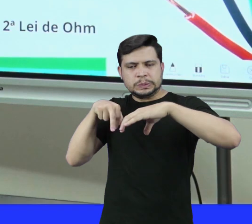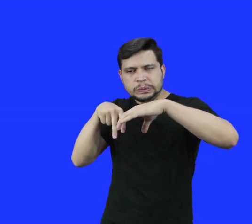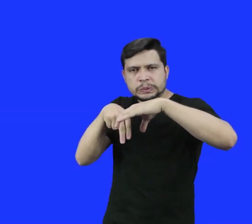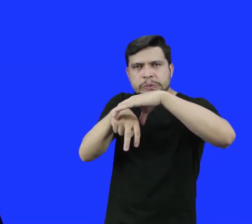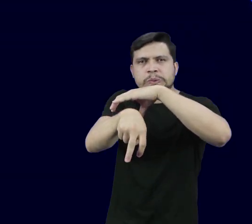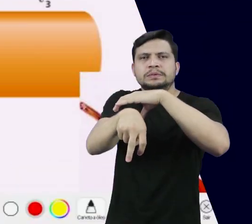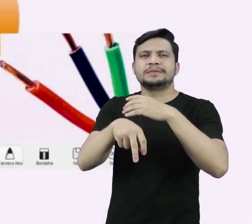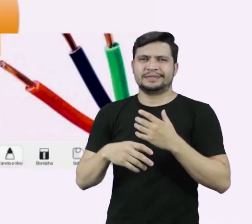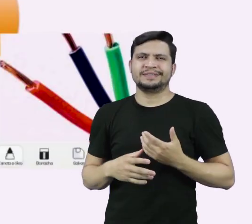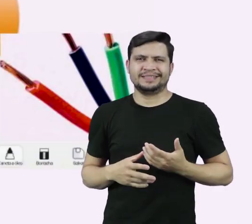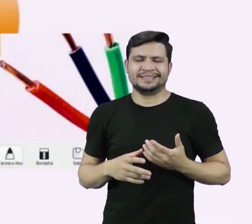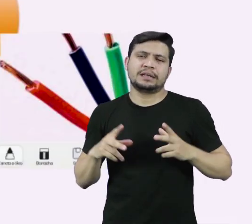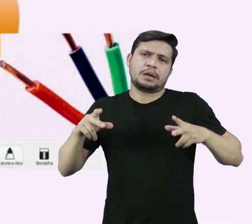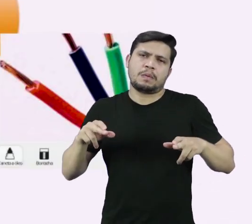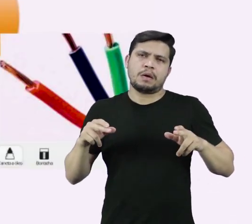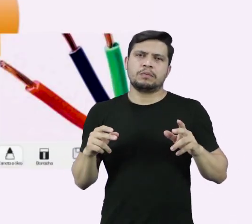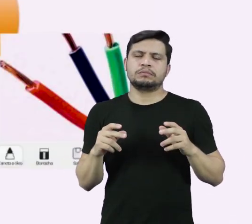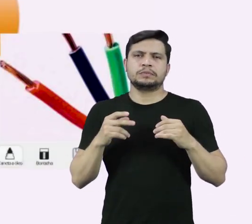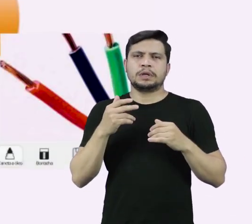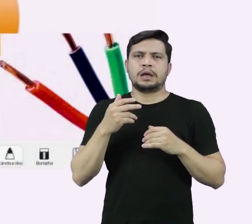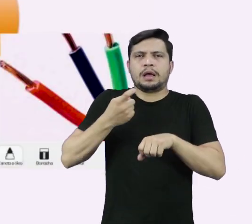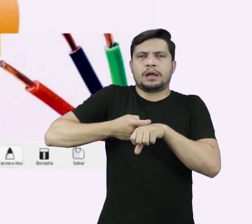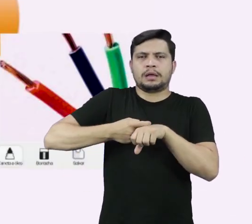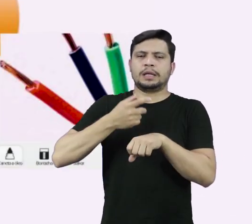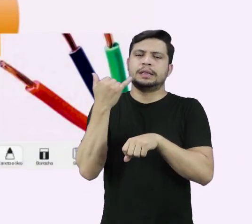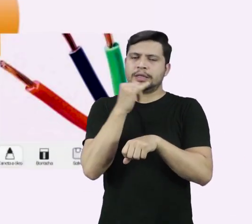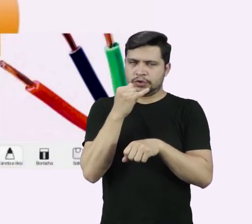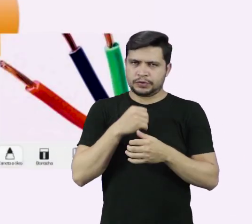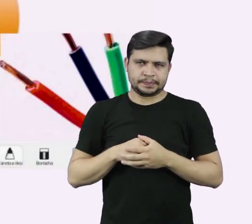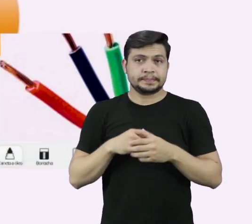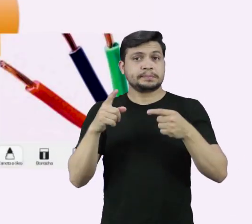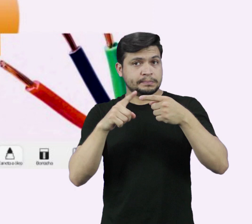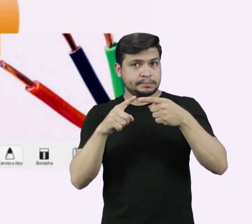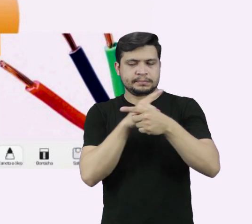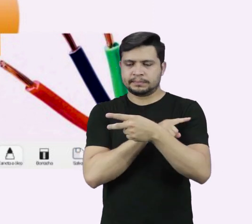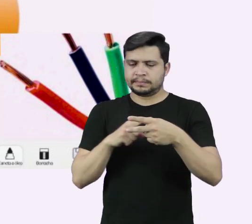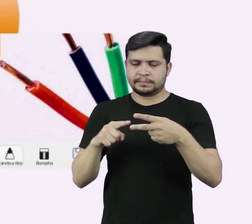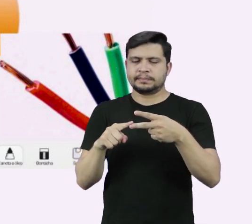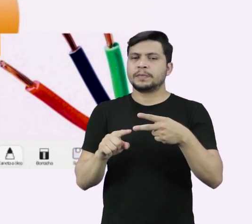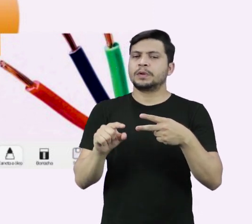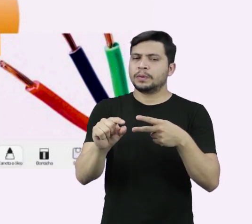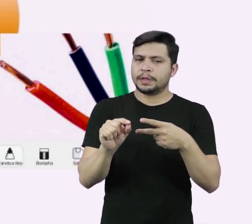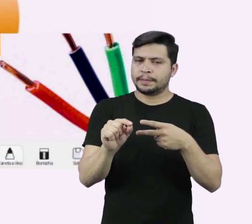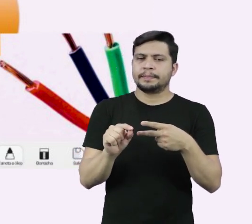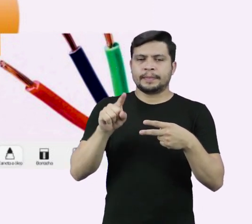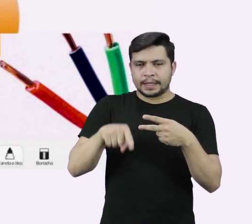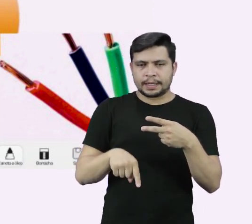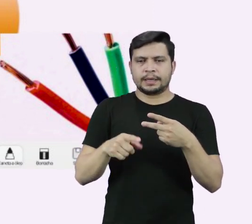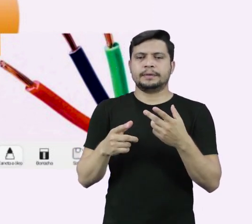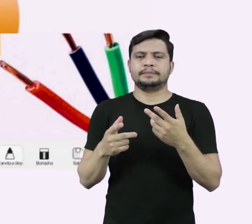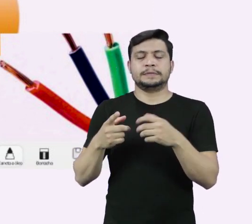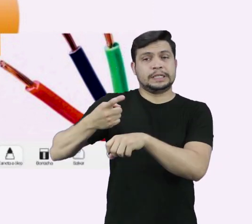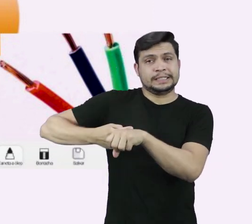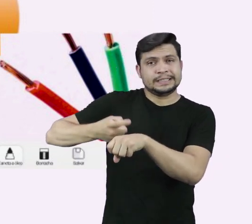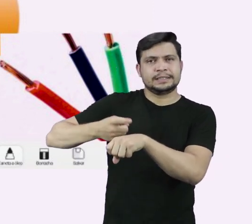encontrou era que a resistência era inversamente proporcional à área dessa seção transversal. Ou seja, se